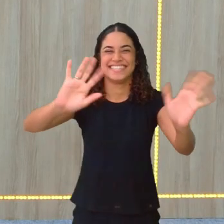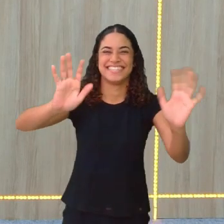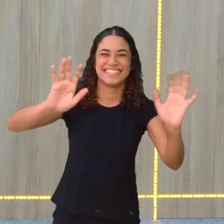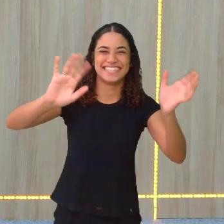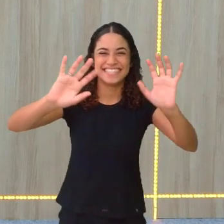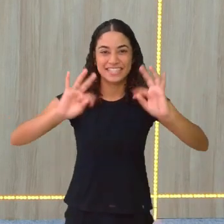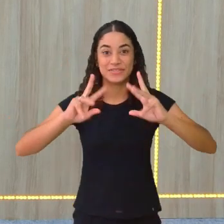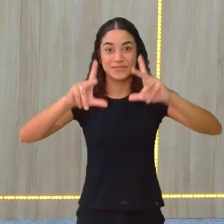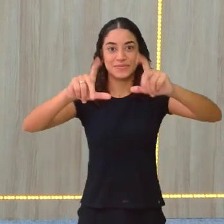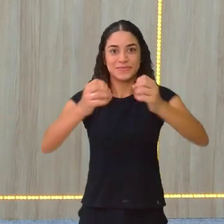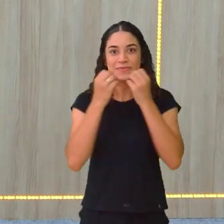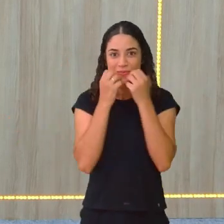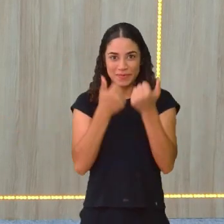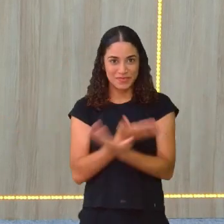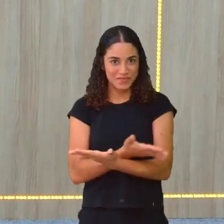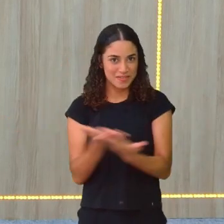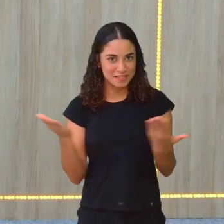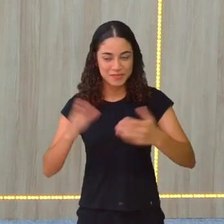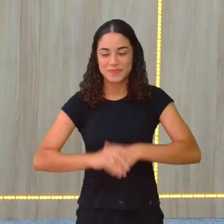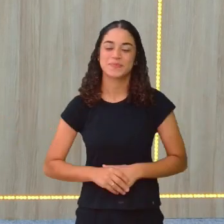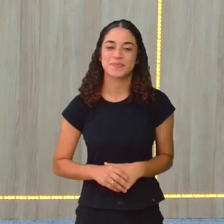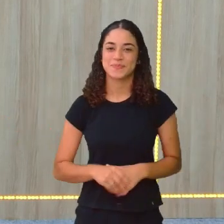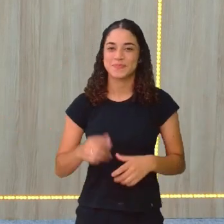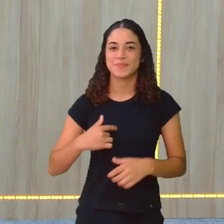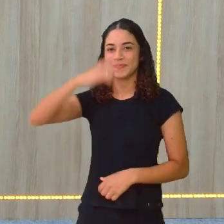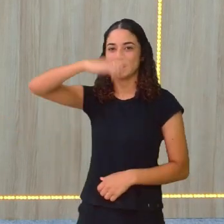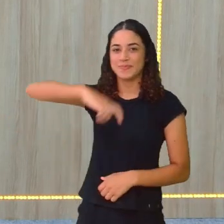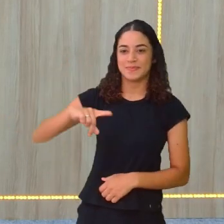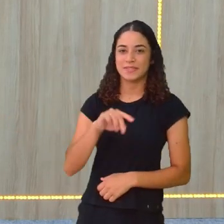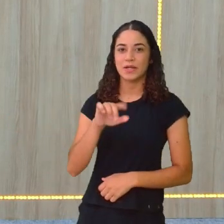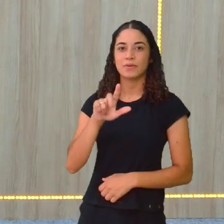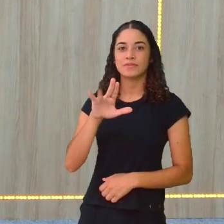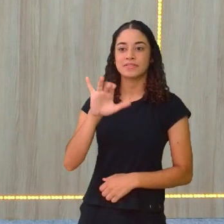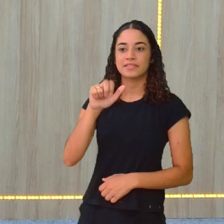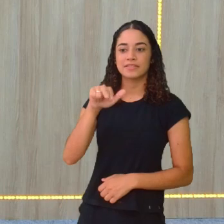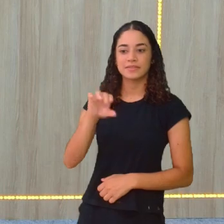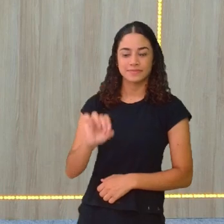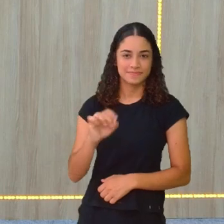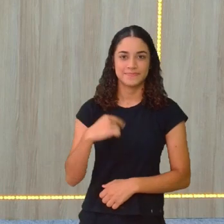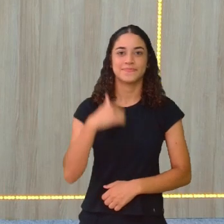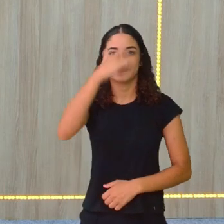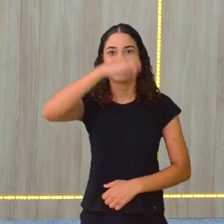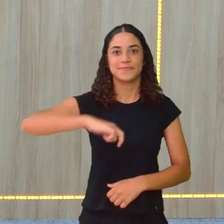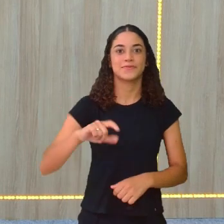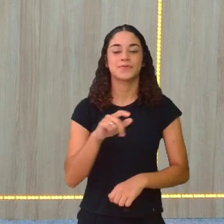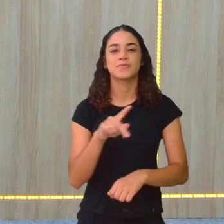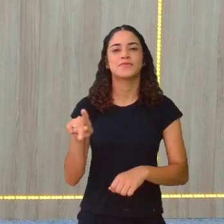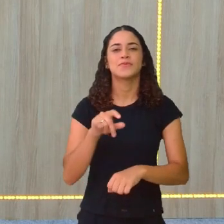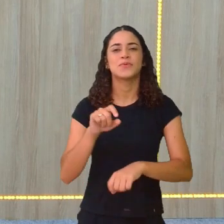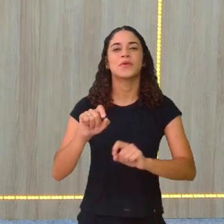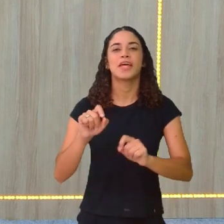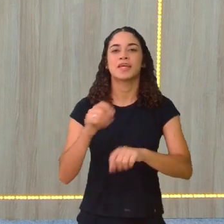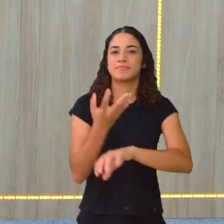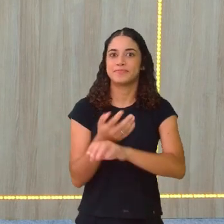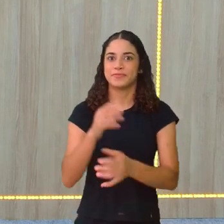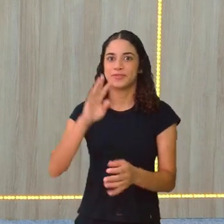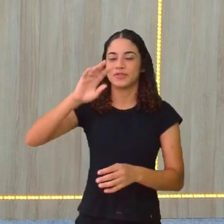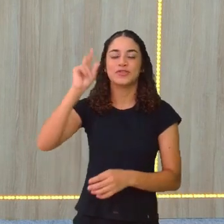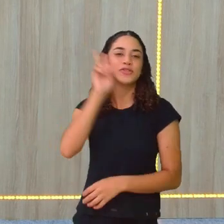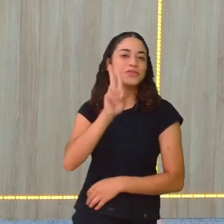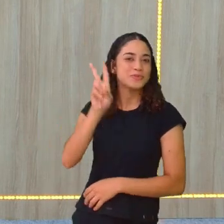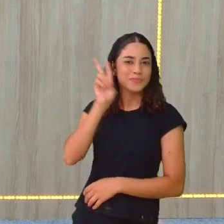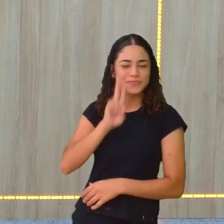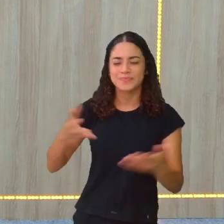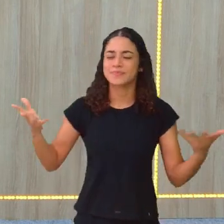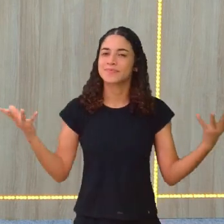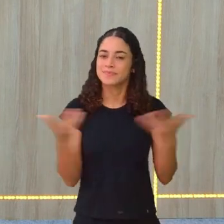Olá pessoal, tudo bom com vocês? Eu sou o professor Luciano Júnior, professor de História. Nós vamos para